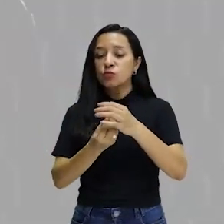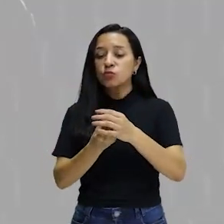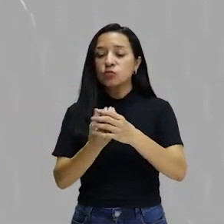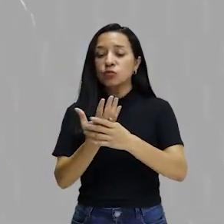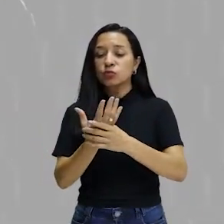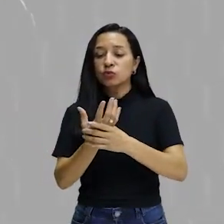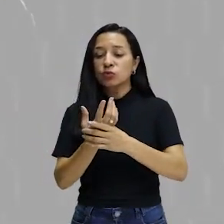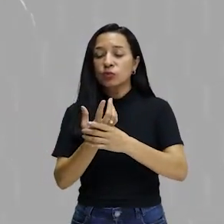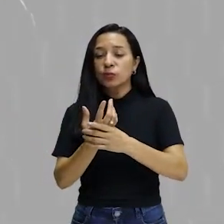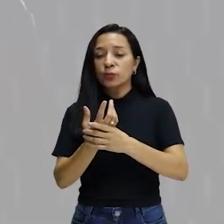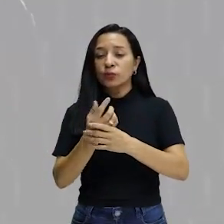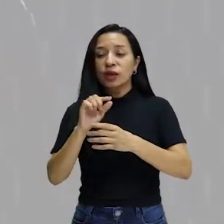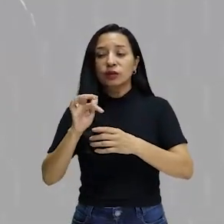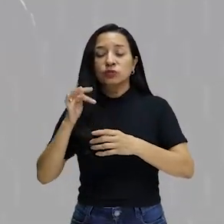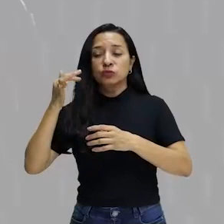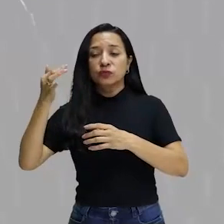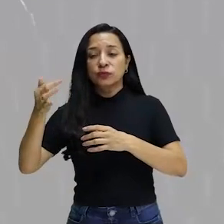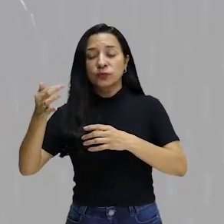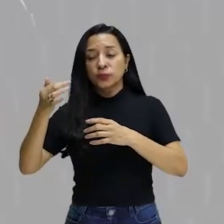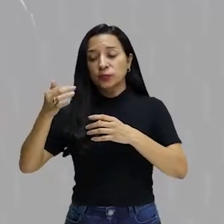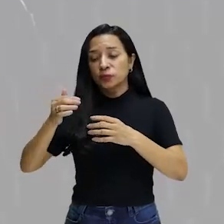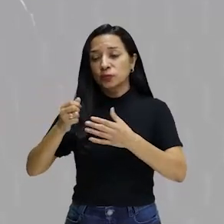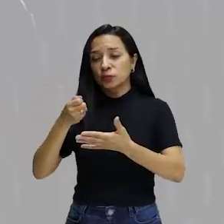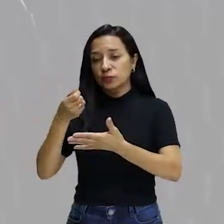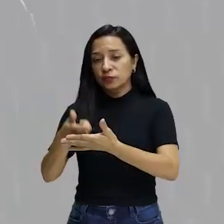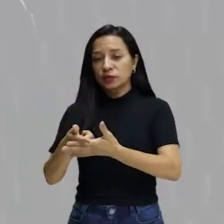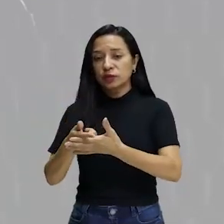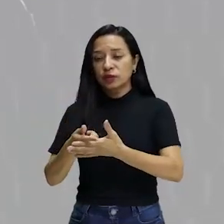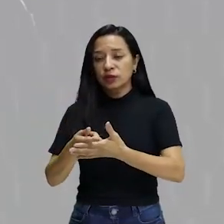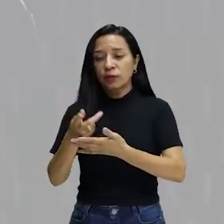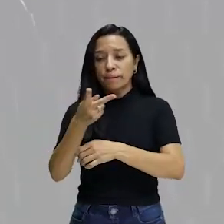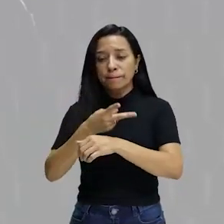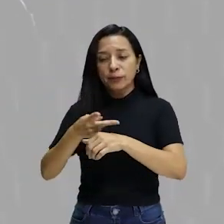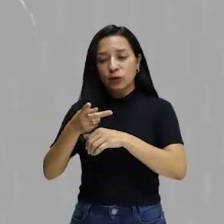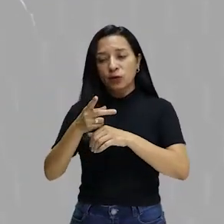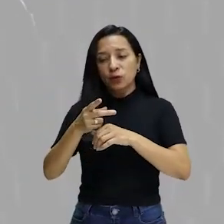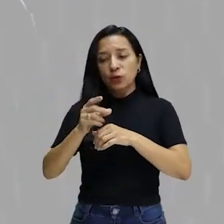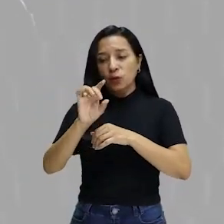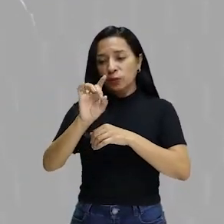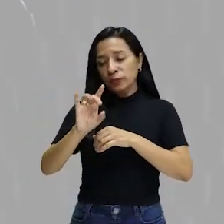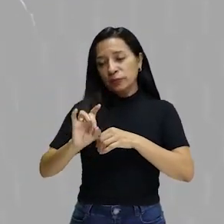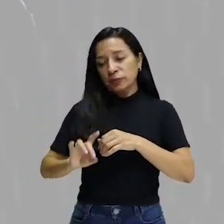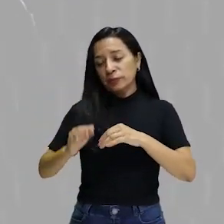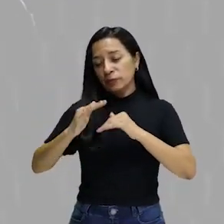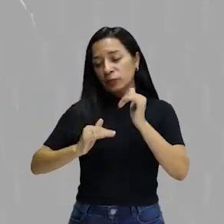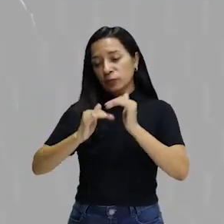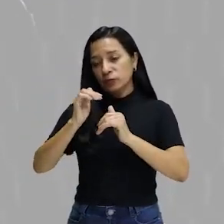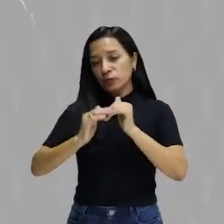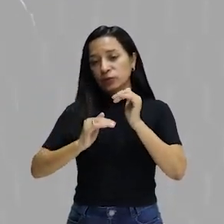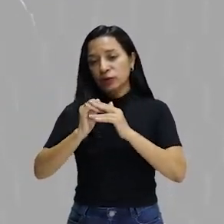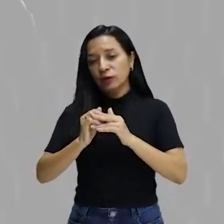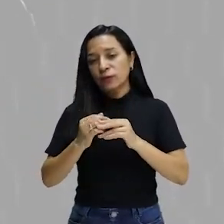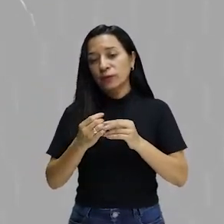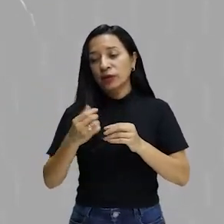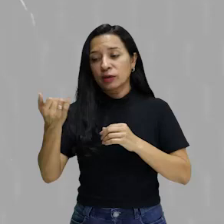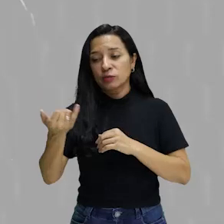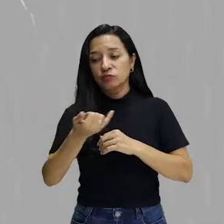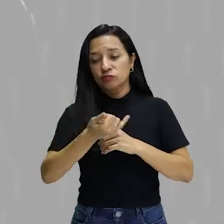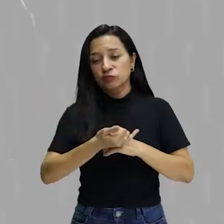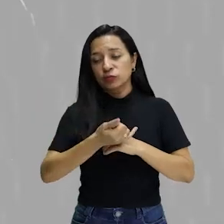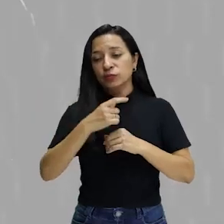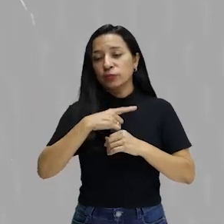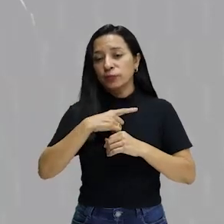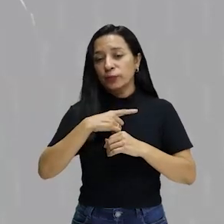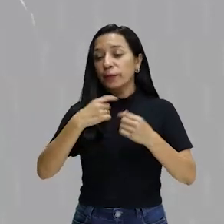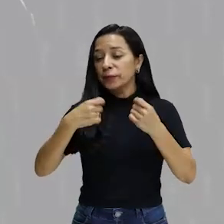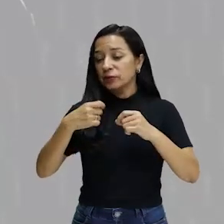Então, ele procurou um especialista, então o especialista disse para ele, ó, você tem que utilizar hormônios para